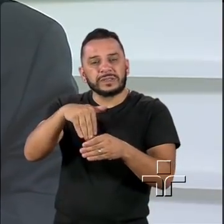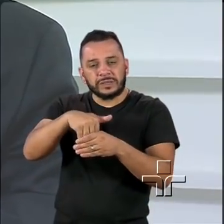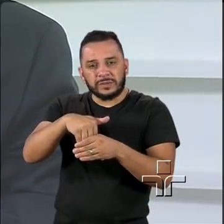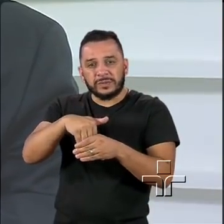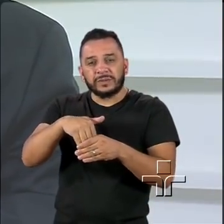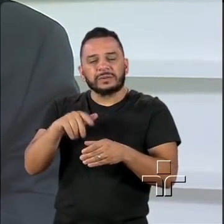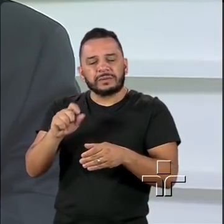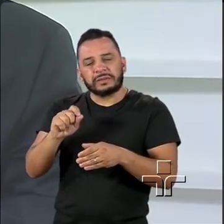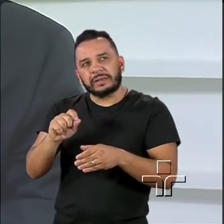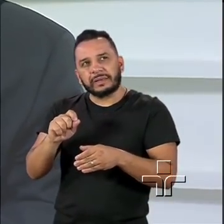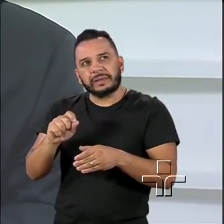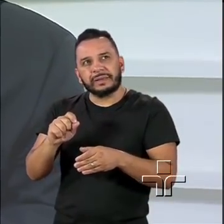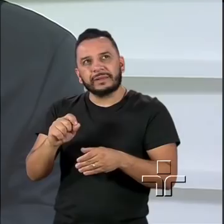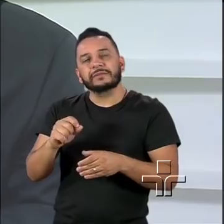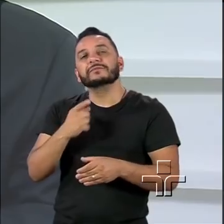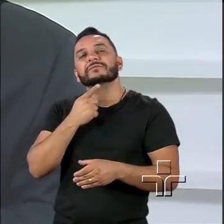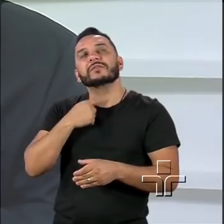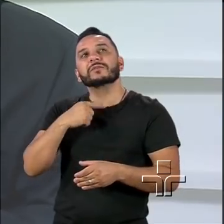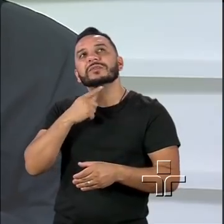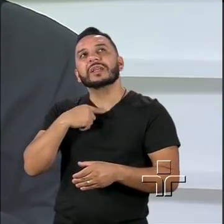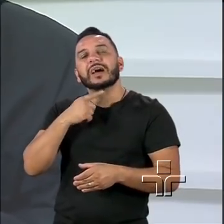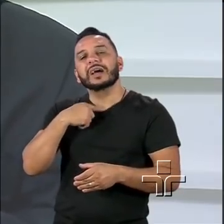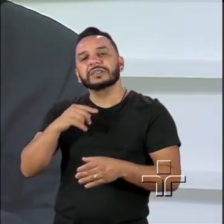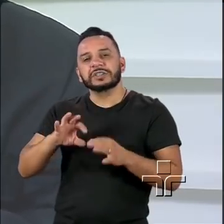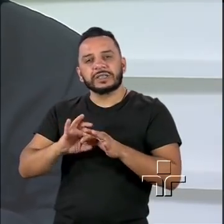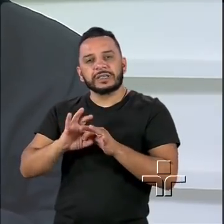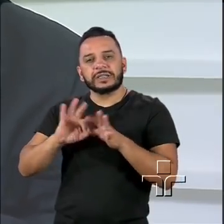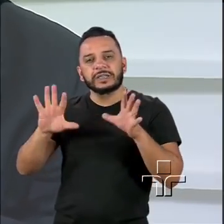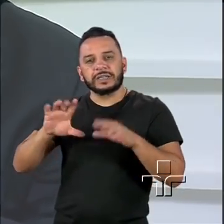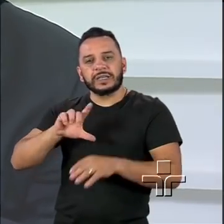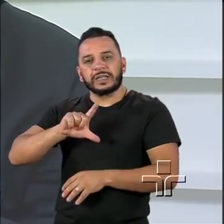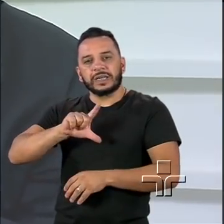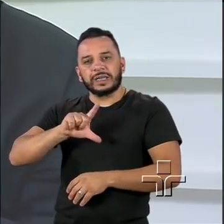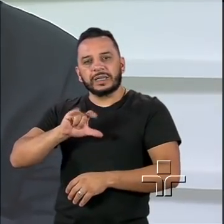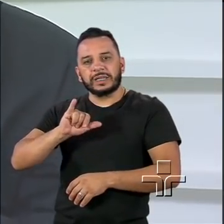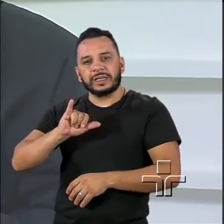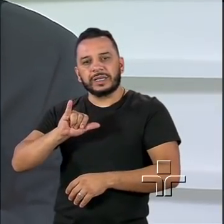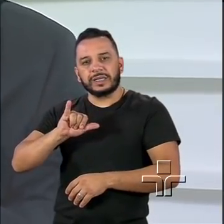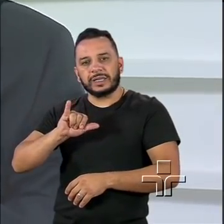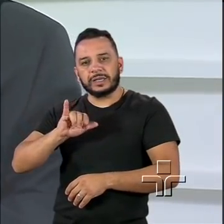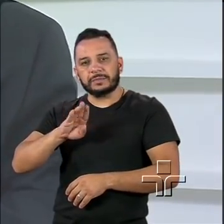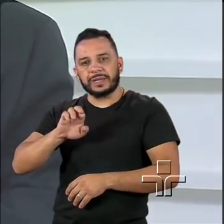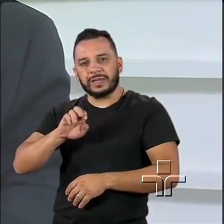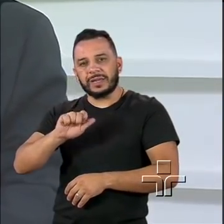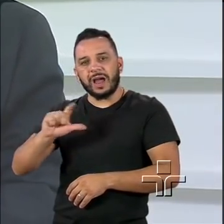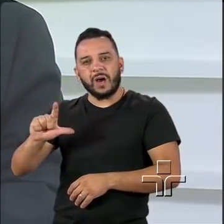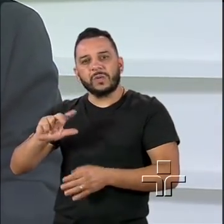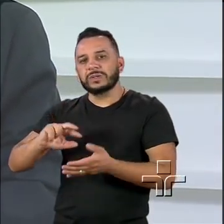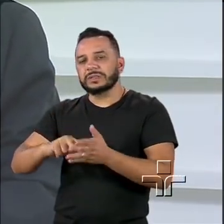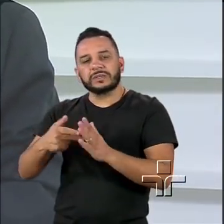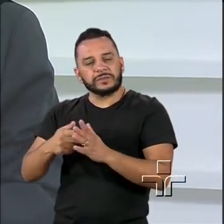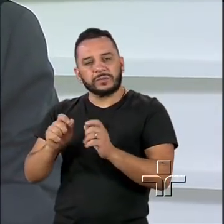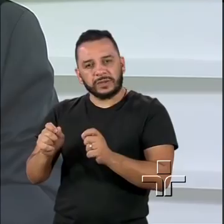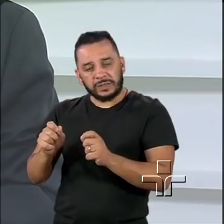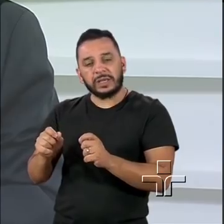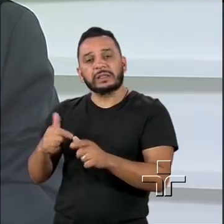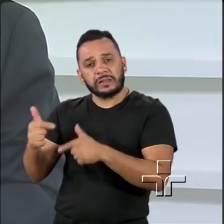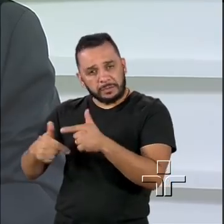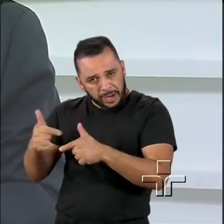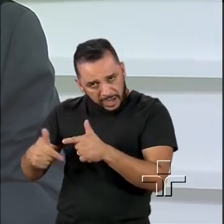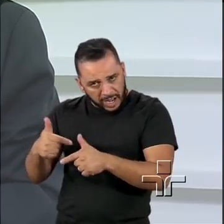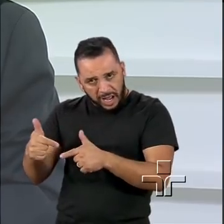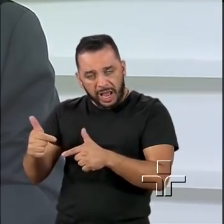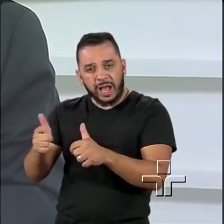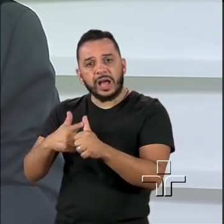a valores liberais, como o reconhecimento do mérito, a vontade de empreender